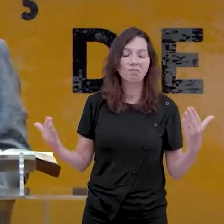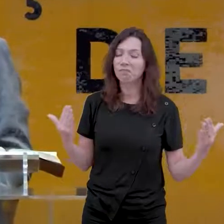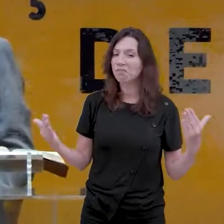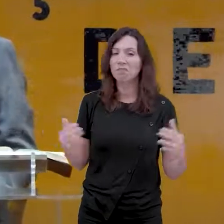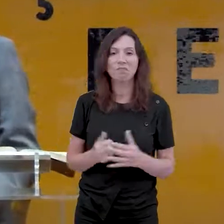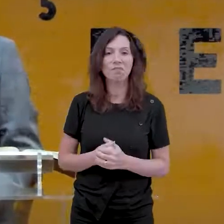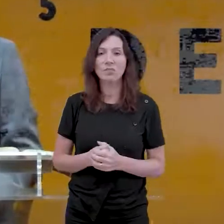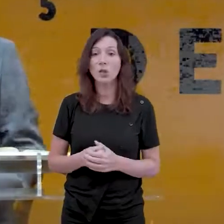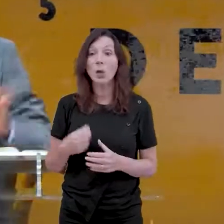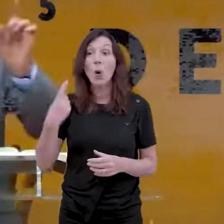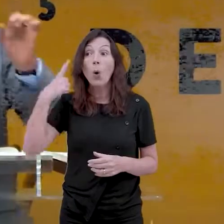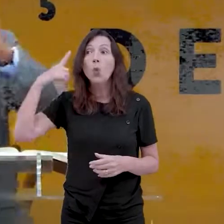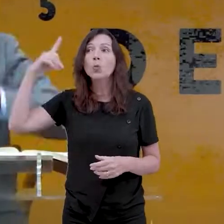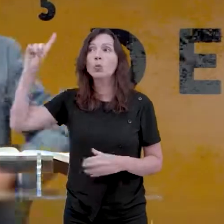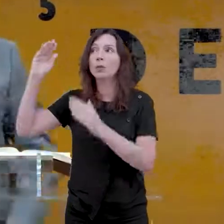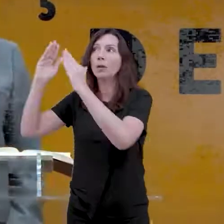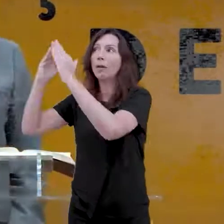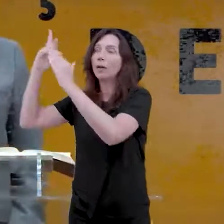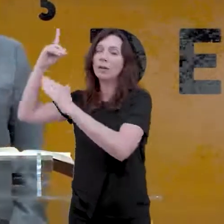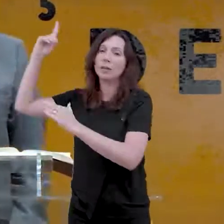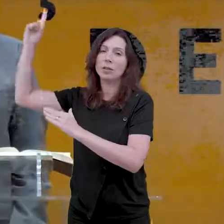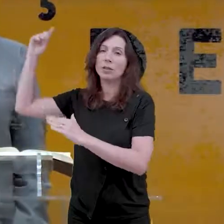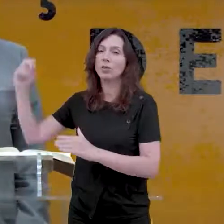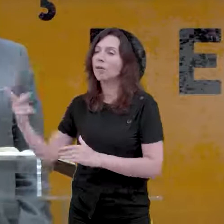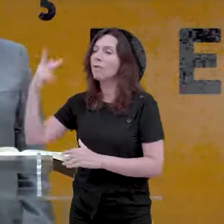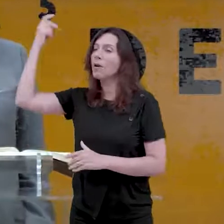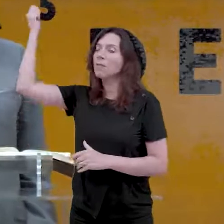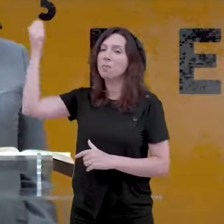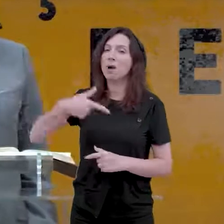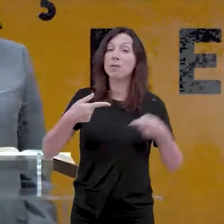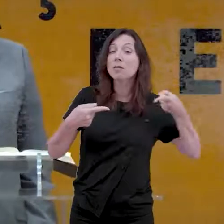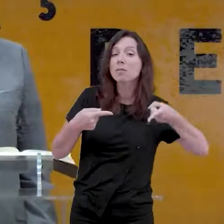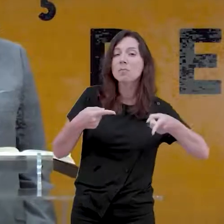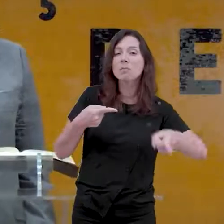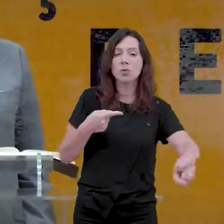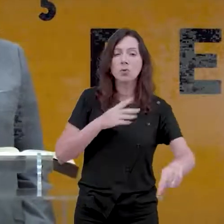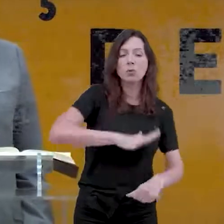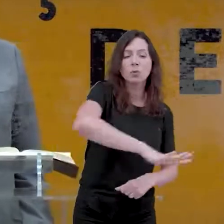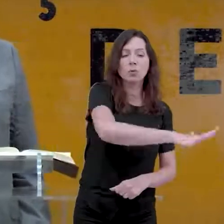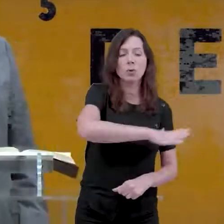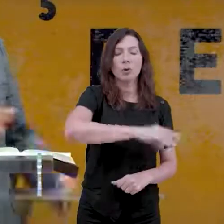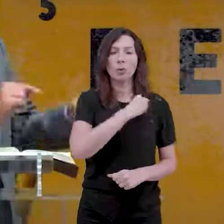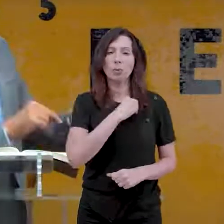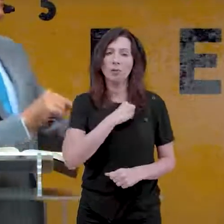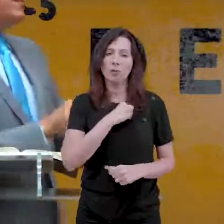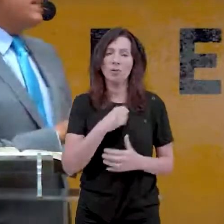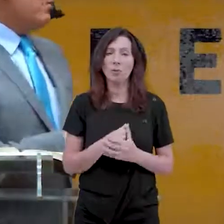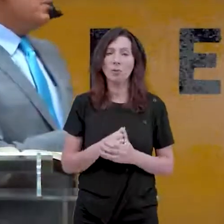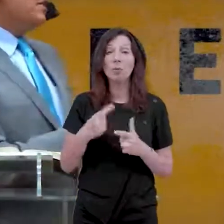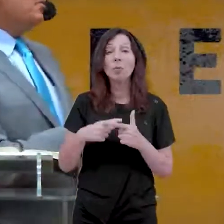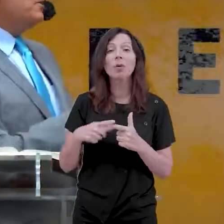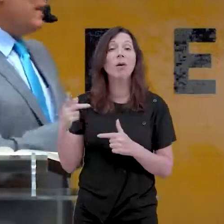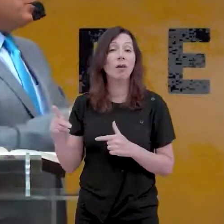Um dia nos teus átrios, diz ele, vale mais que 1000, nas tendas da perversidade. Porque aqui você